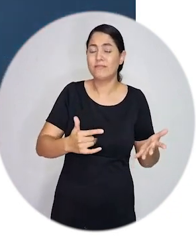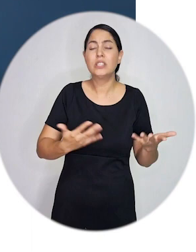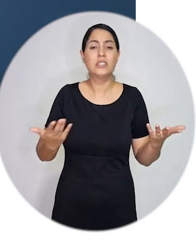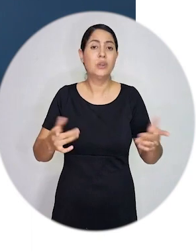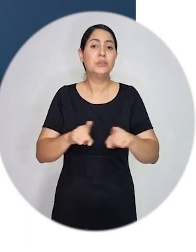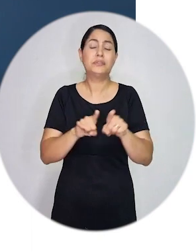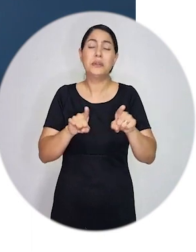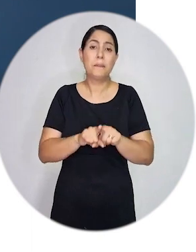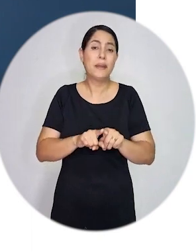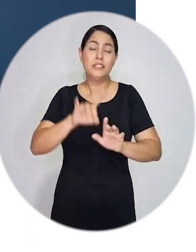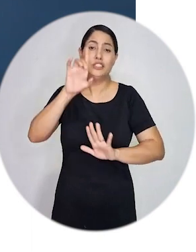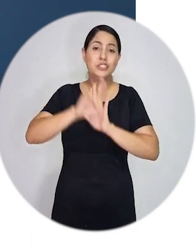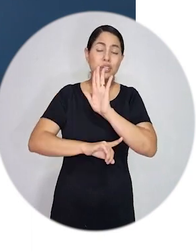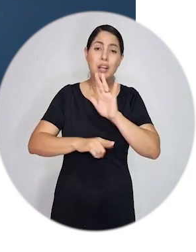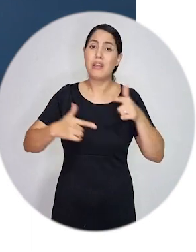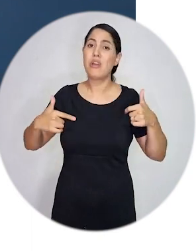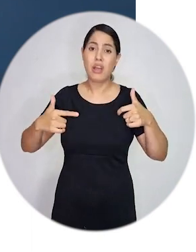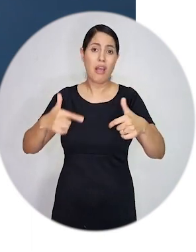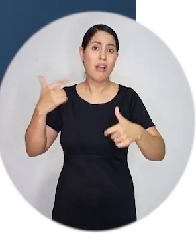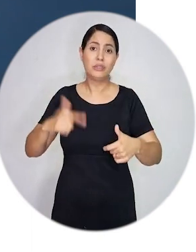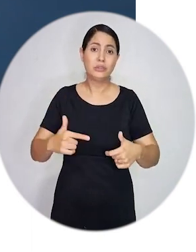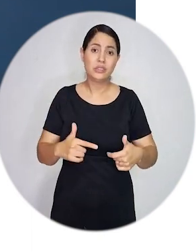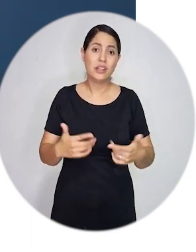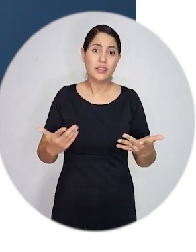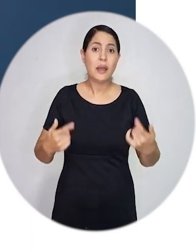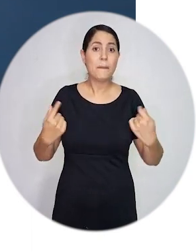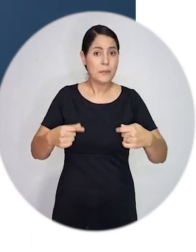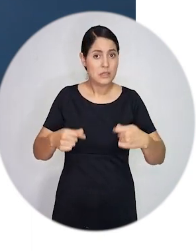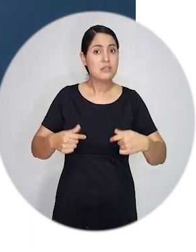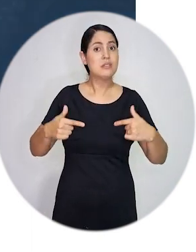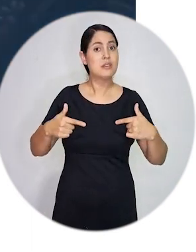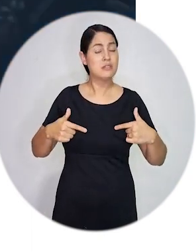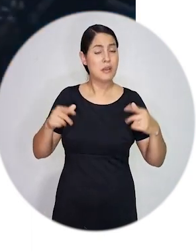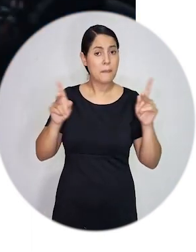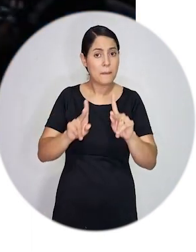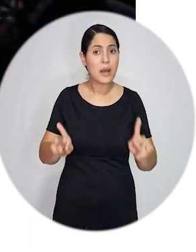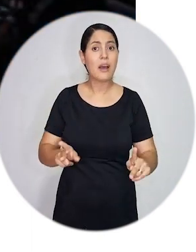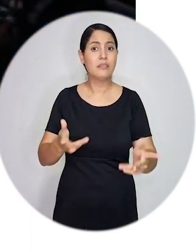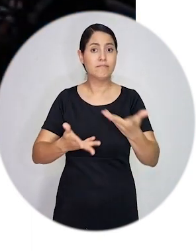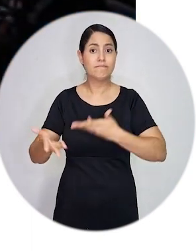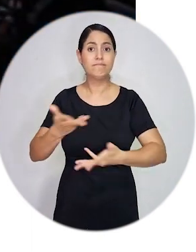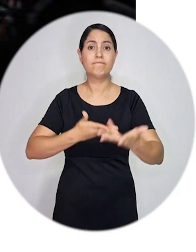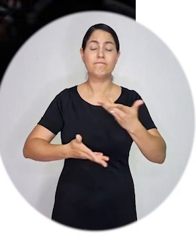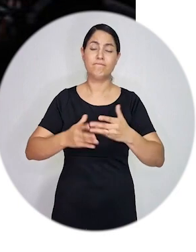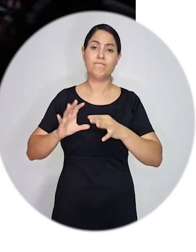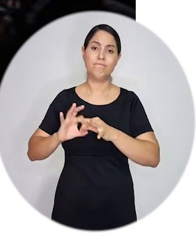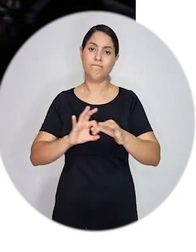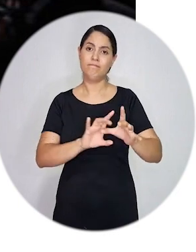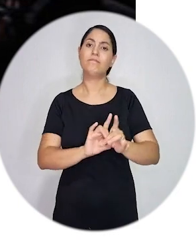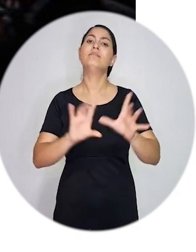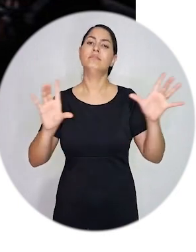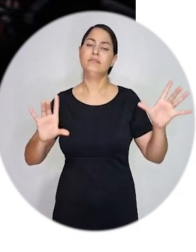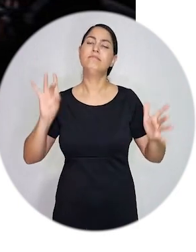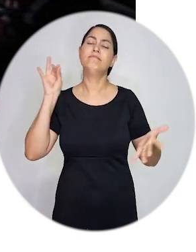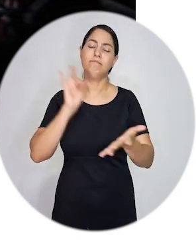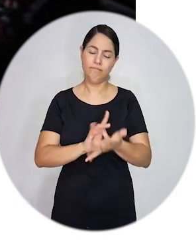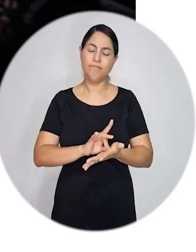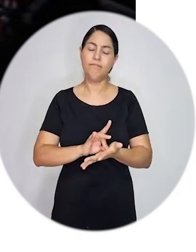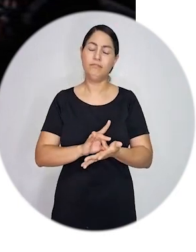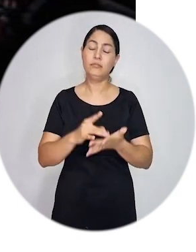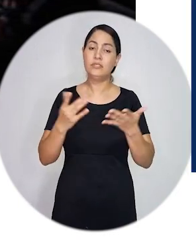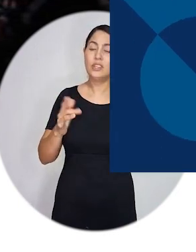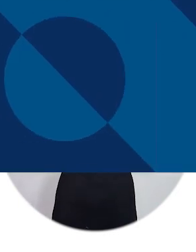Direito no regime de guerras. O Estado de Direito pressupõe a solução pacífica das controvérsias. E essa